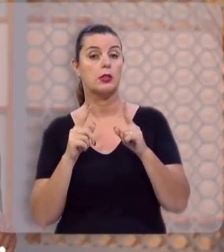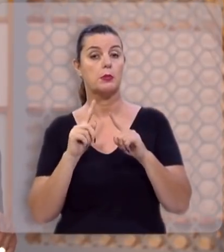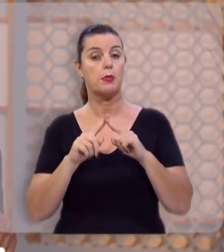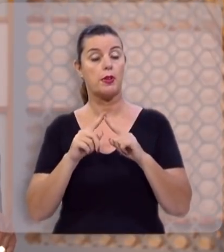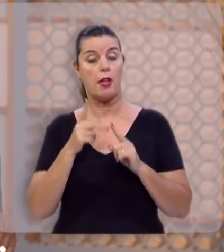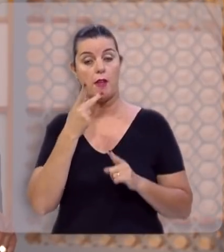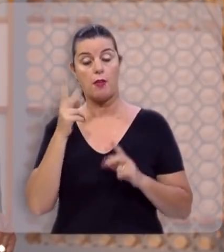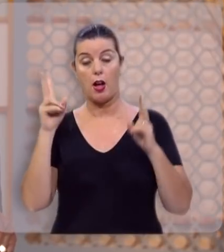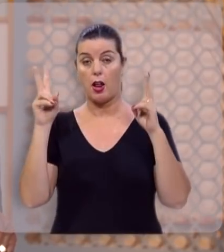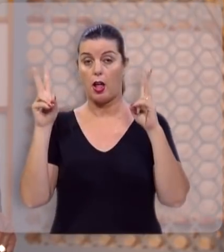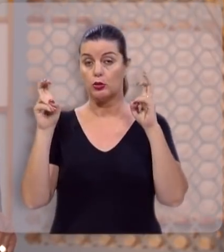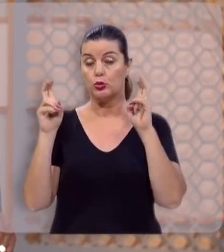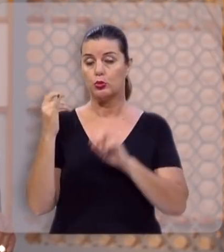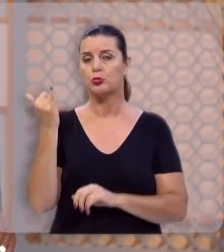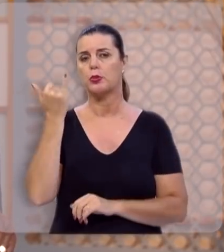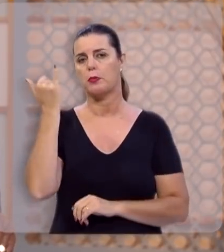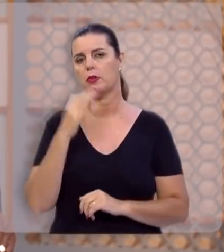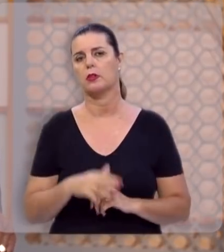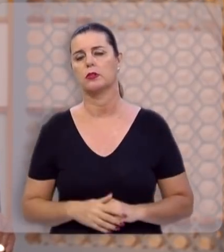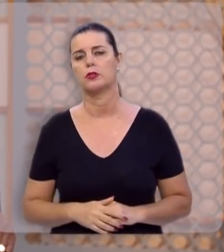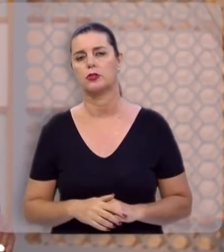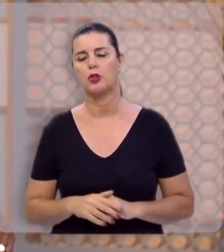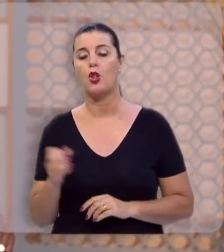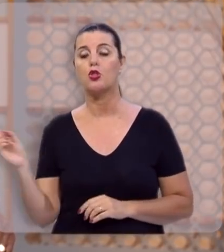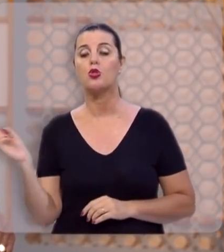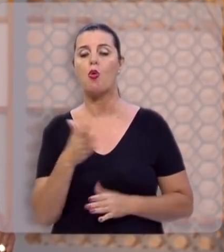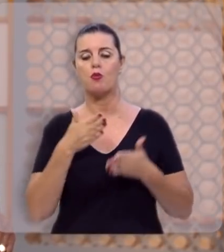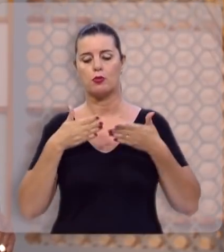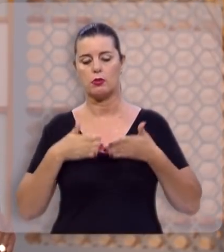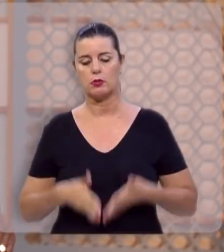assunto vital: o novo nascimento.